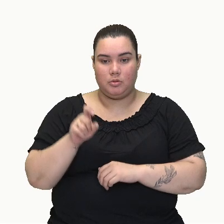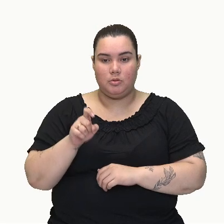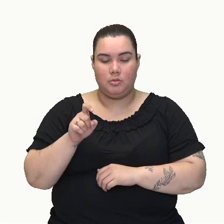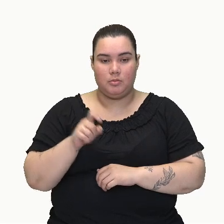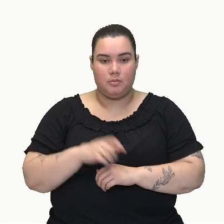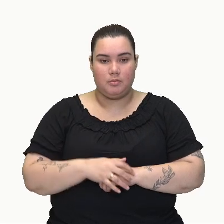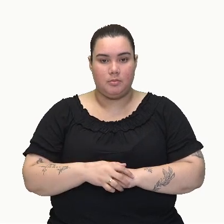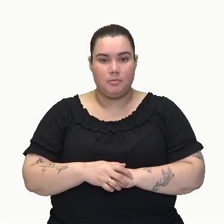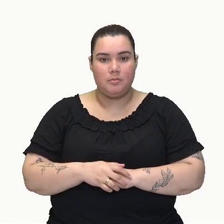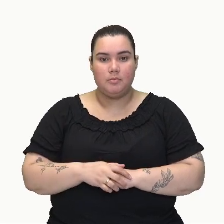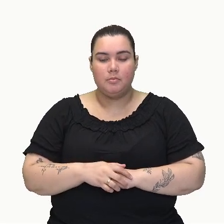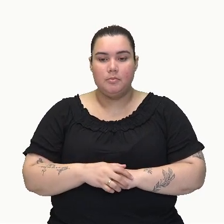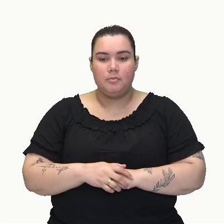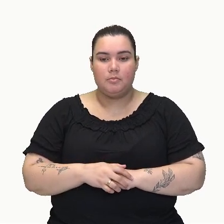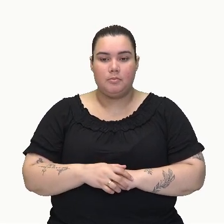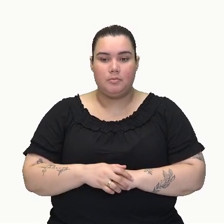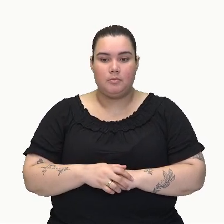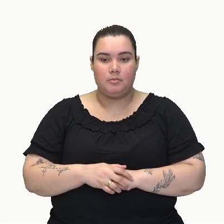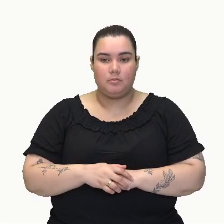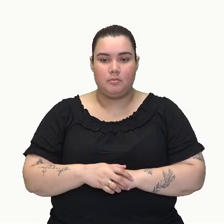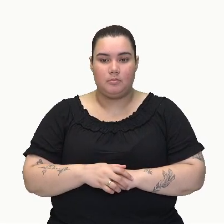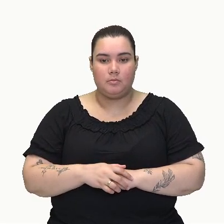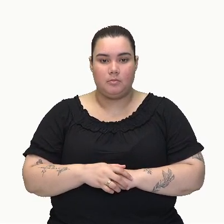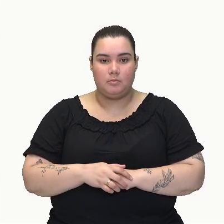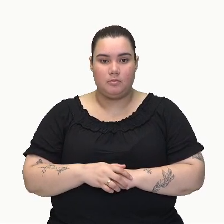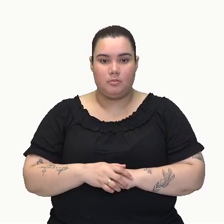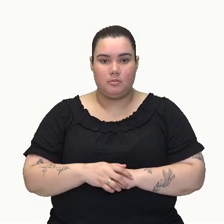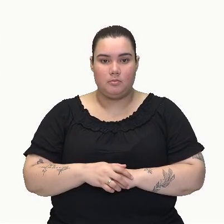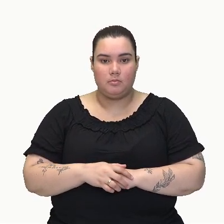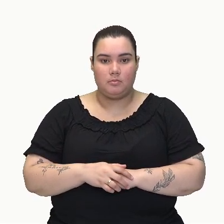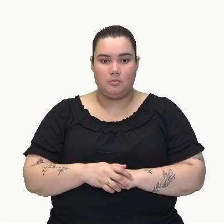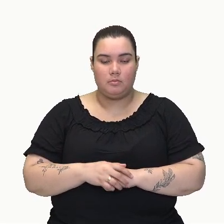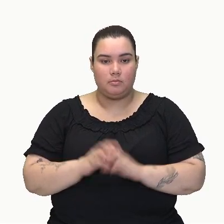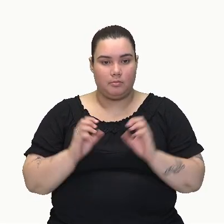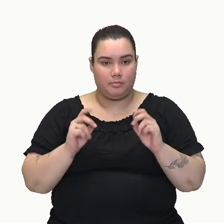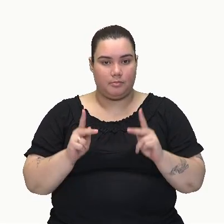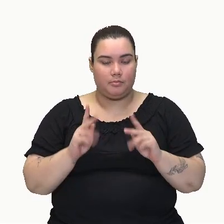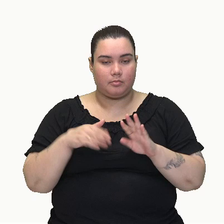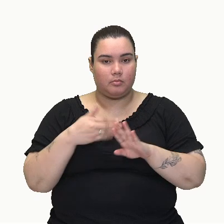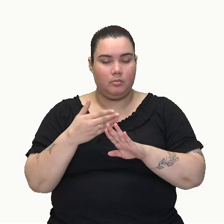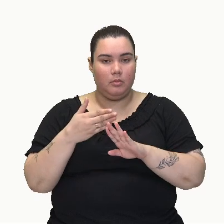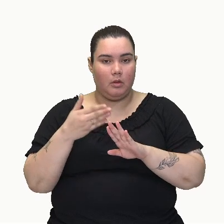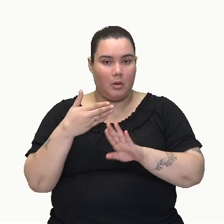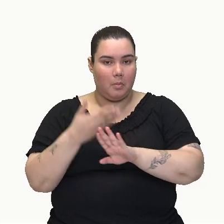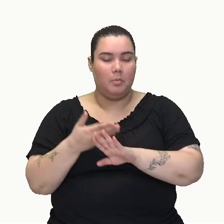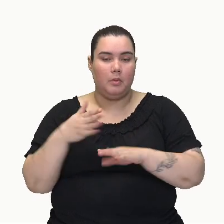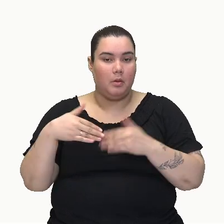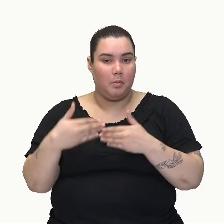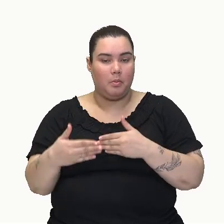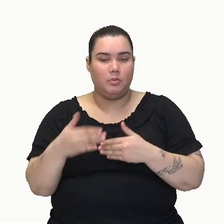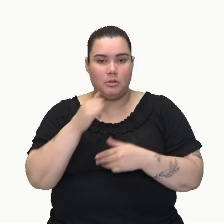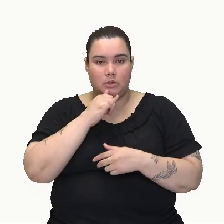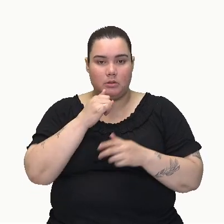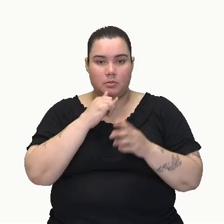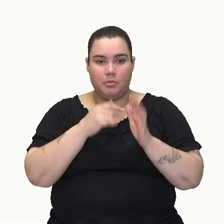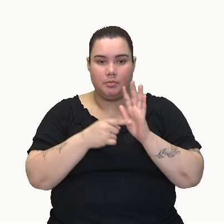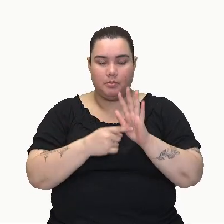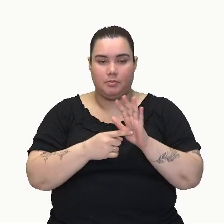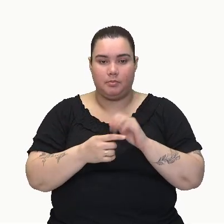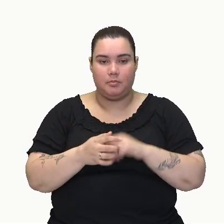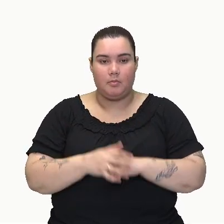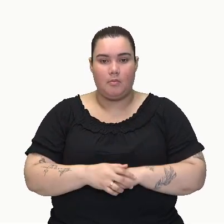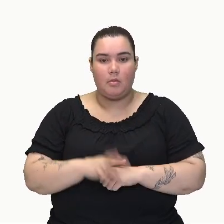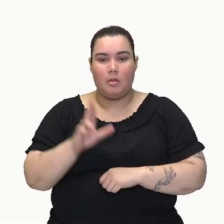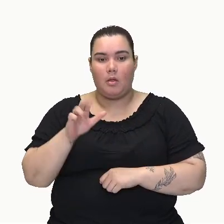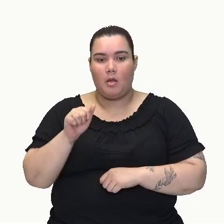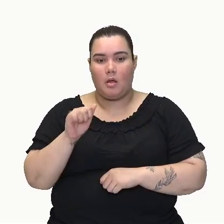ok? Vamos seguindo. Daqui a pouco vou dar alguns exemplos para vocês. As raízes de uma função